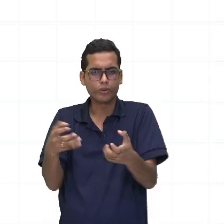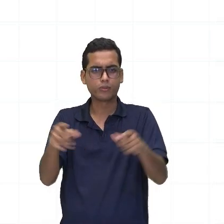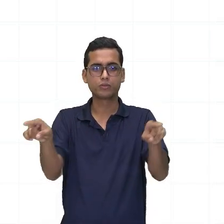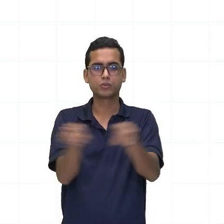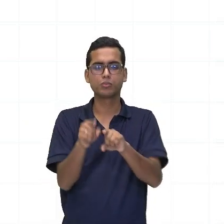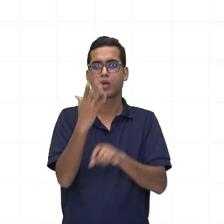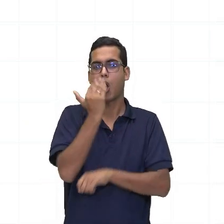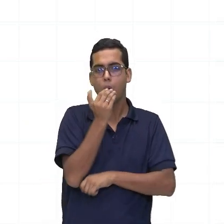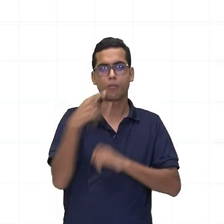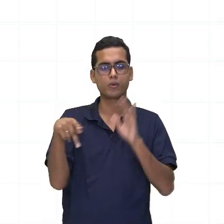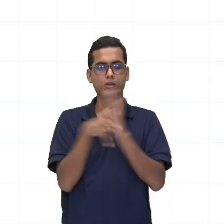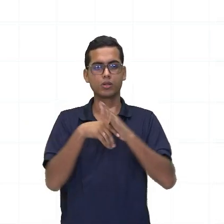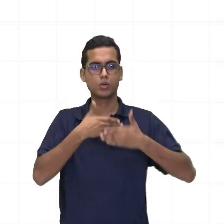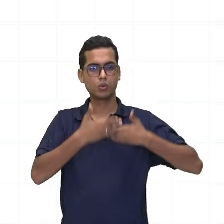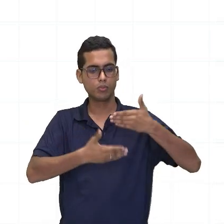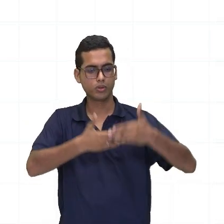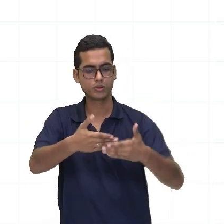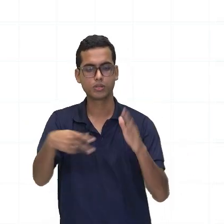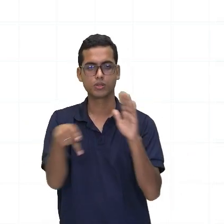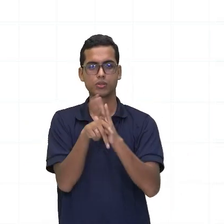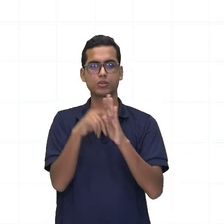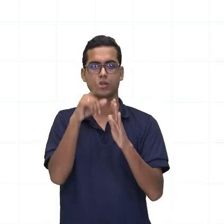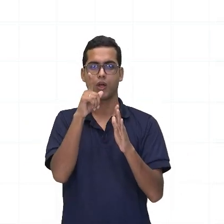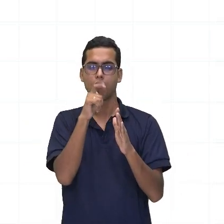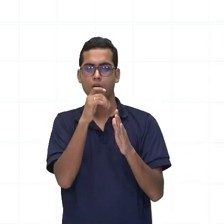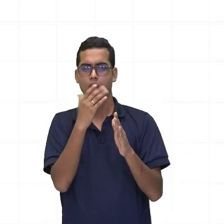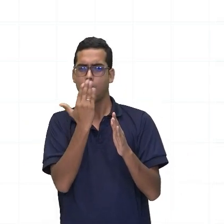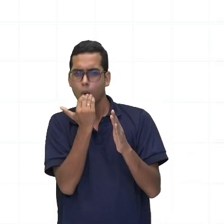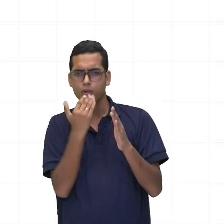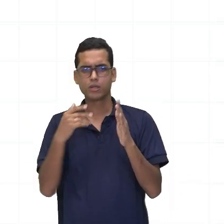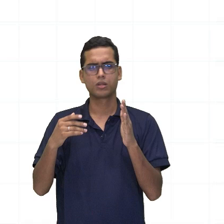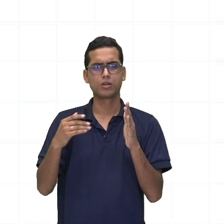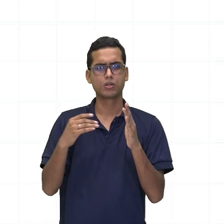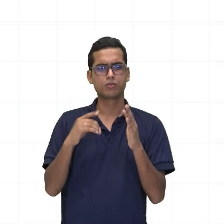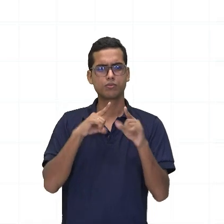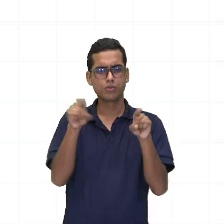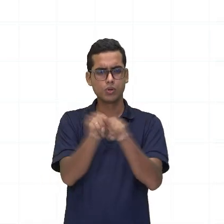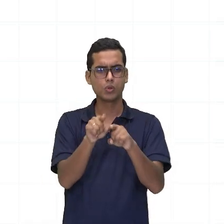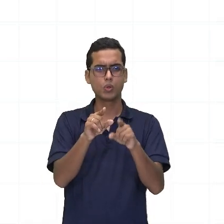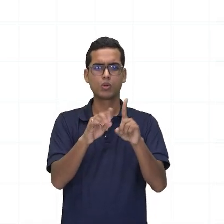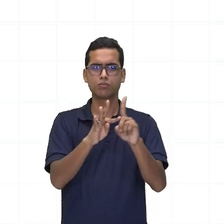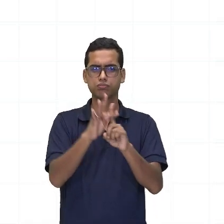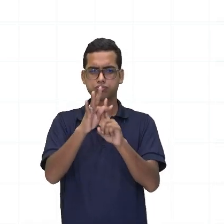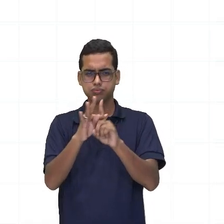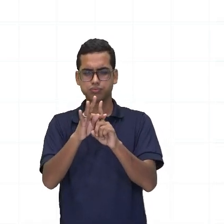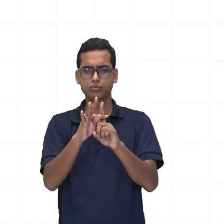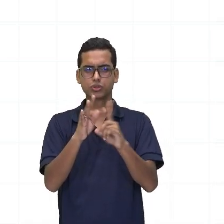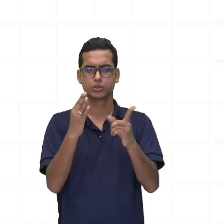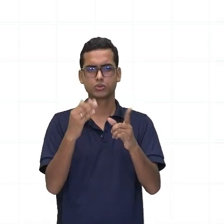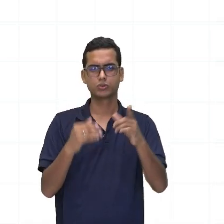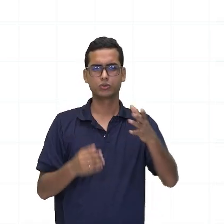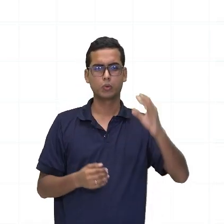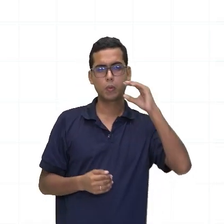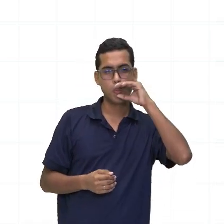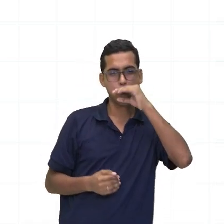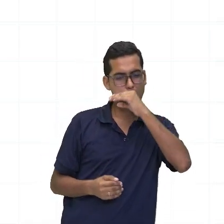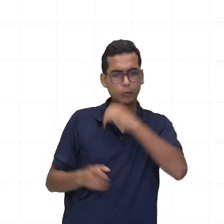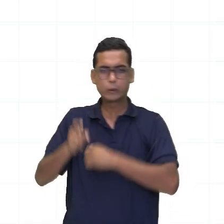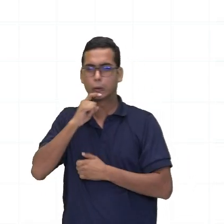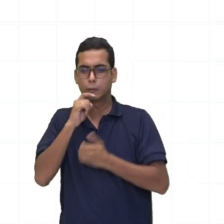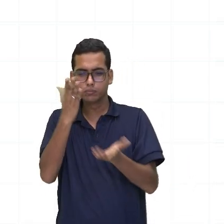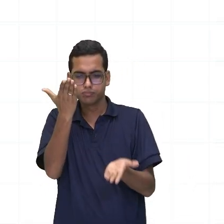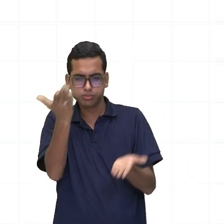de alimentos. Ou seja, por que é importante? Para evitar o